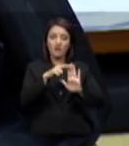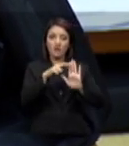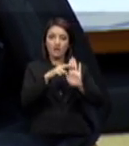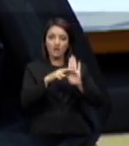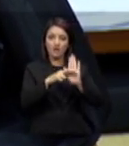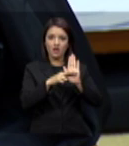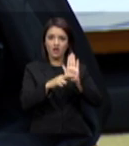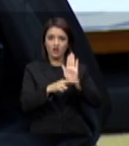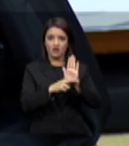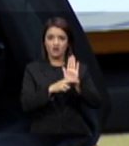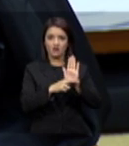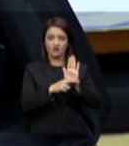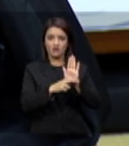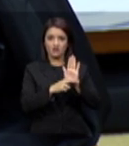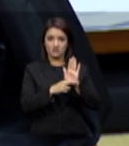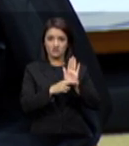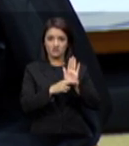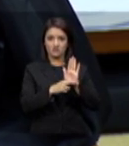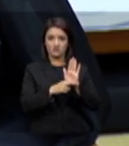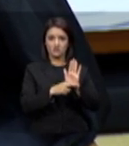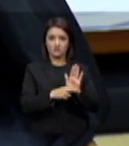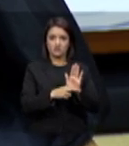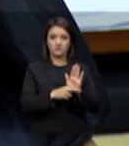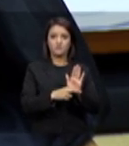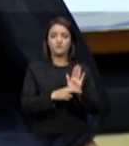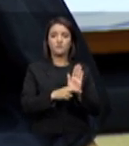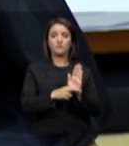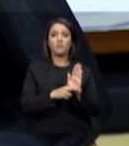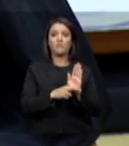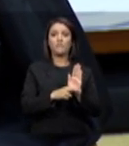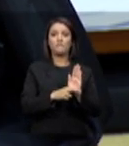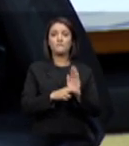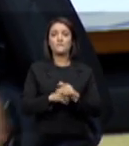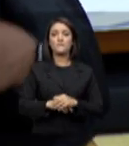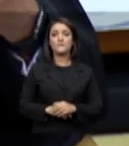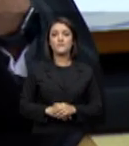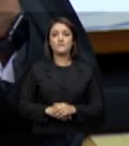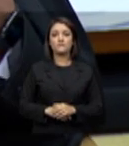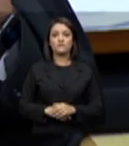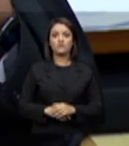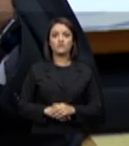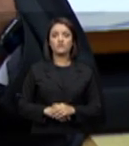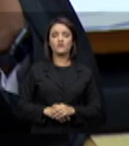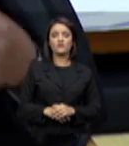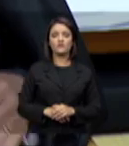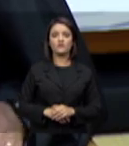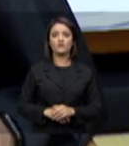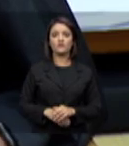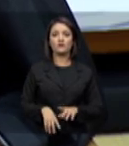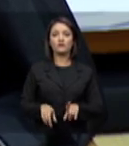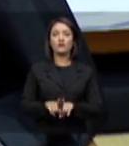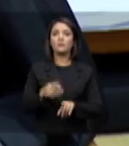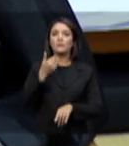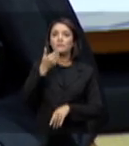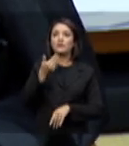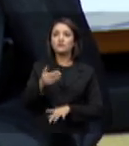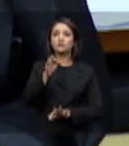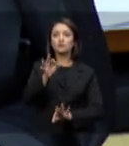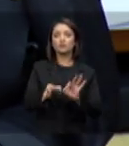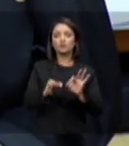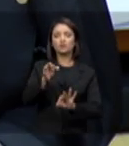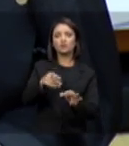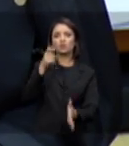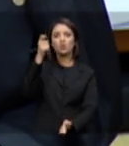no âmbito do supremo preconizando junto ao juízo de execução